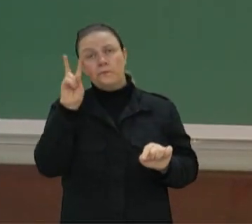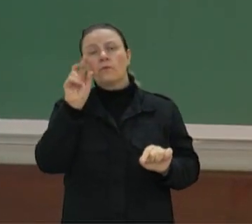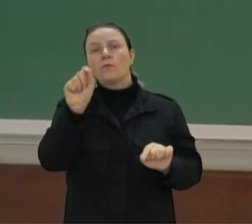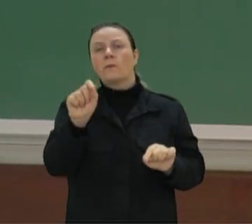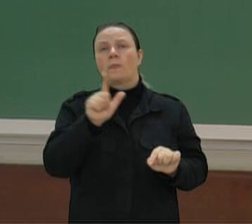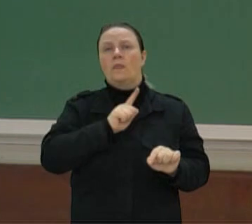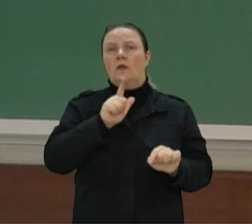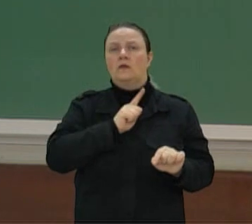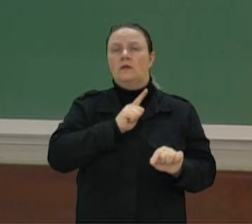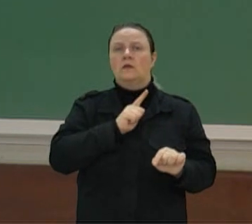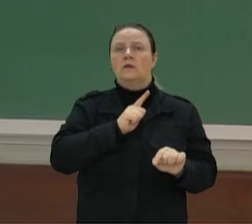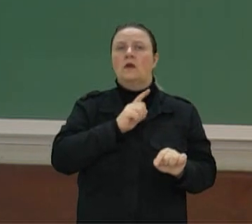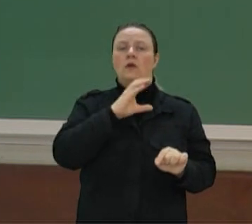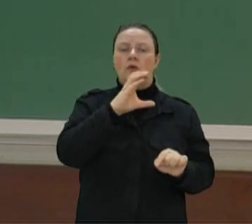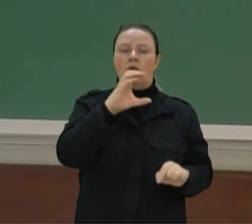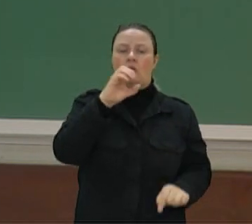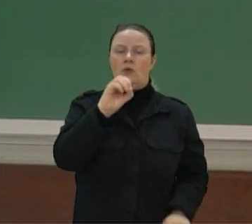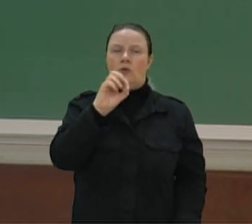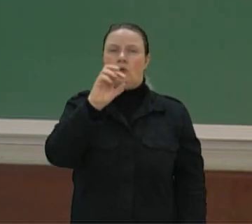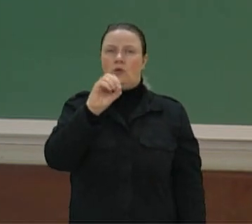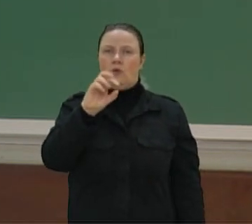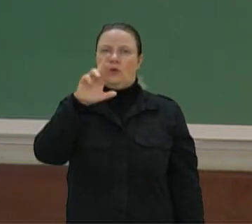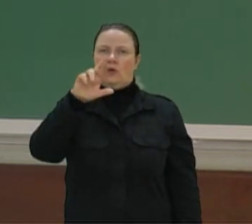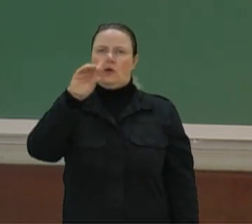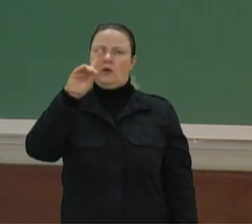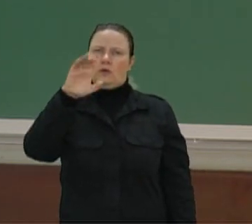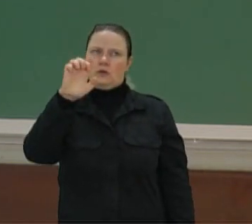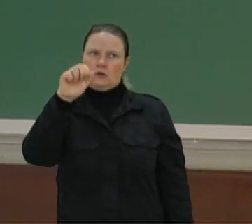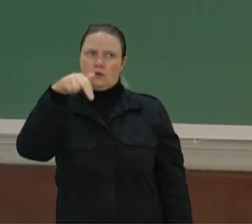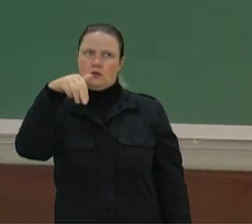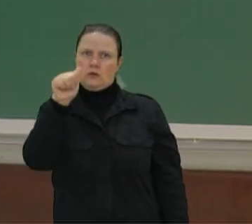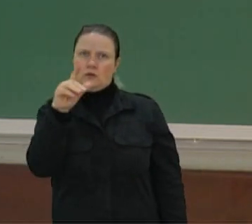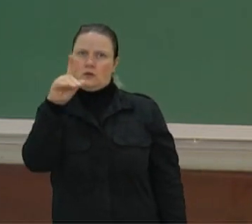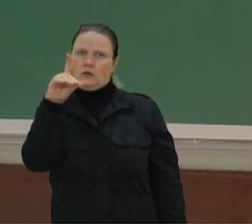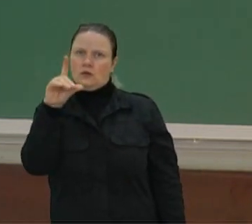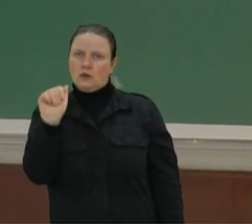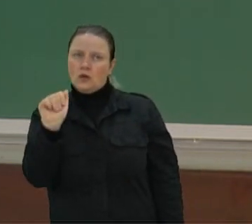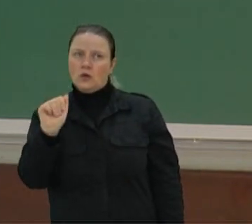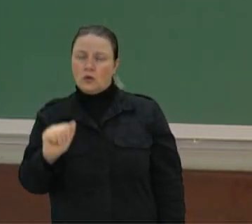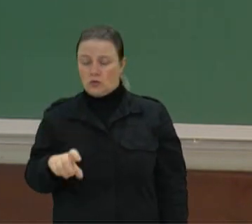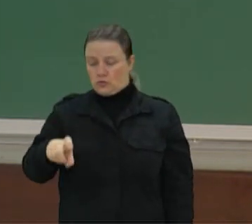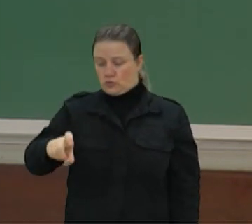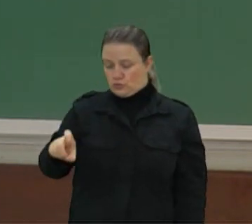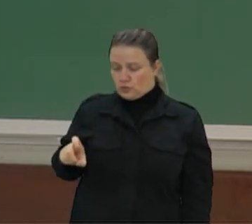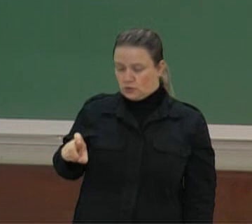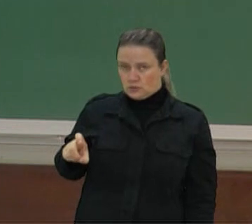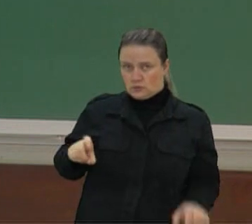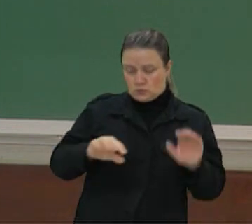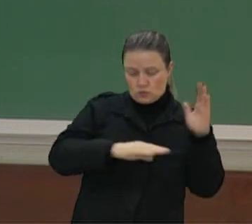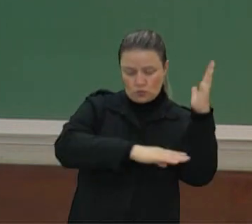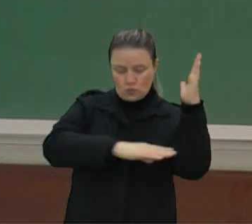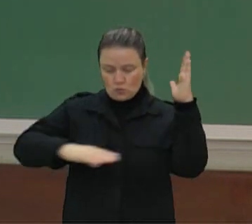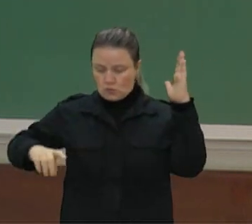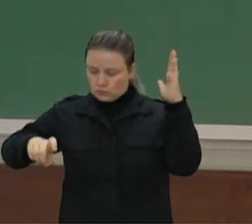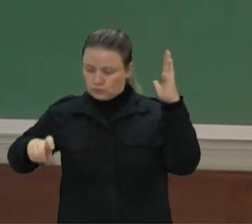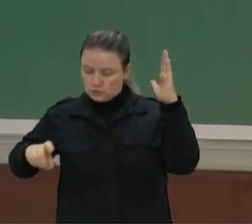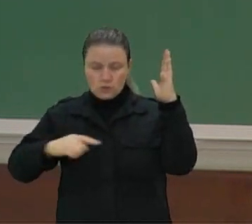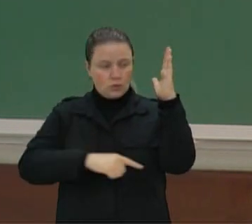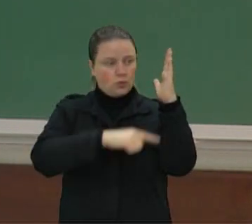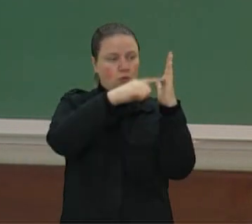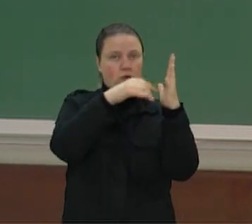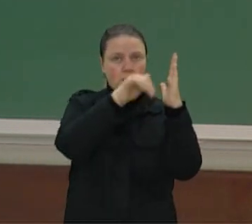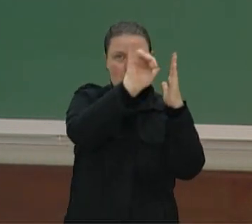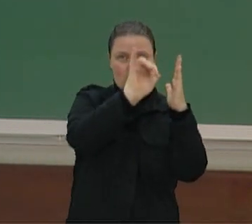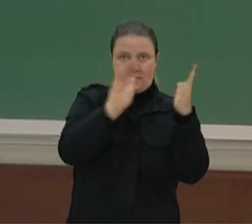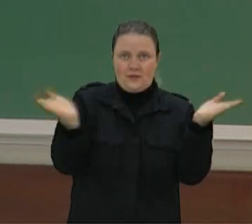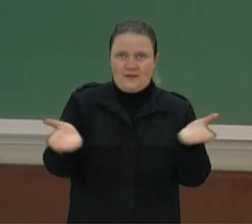tenho coordenada, tá certo? O ponto tem coordenada x, coordenada y. Essa é a ideia. Beleza? Agora é